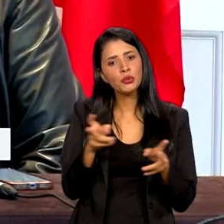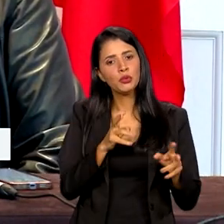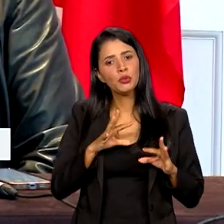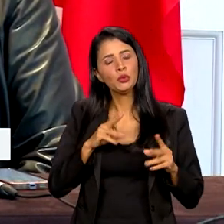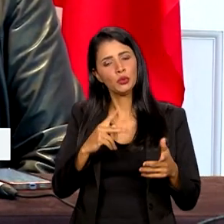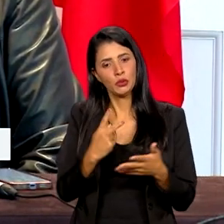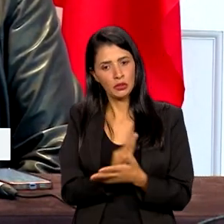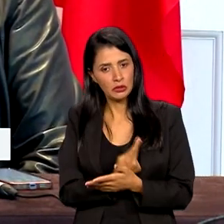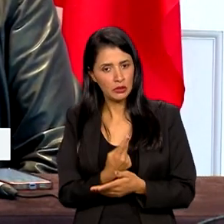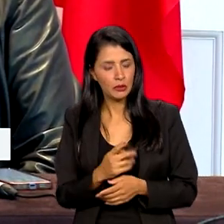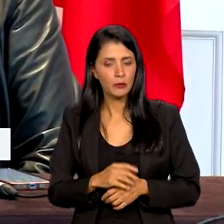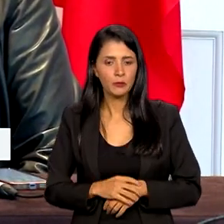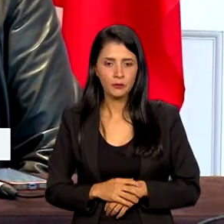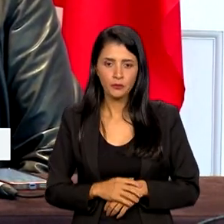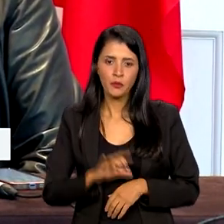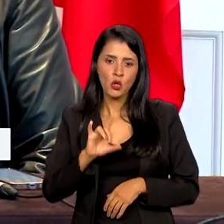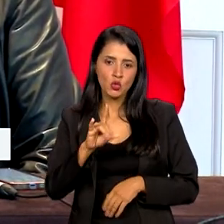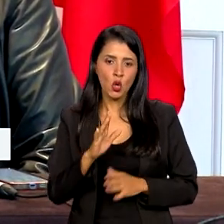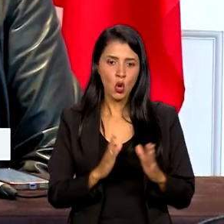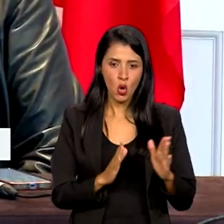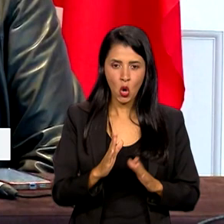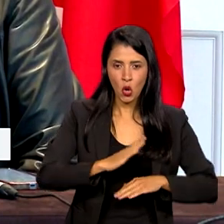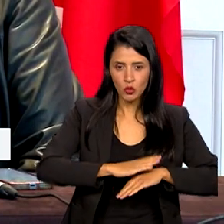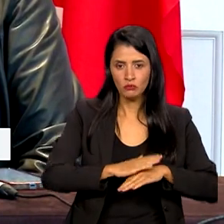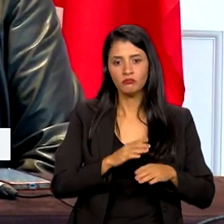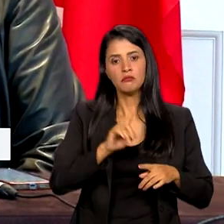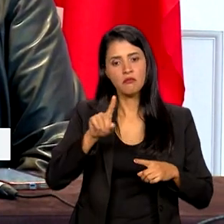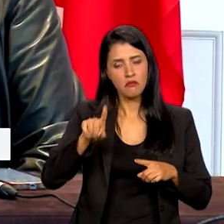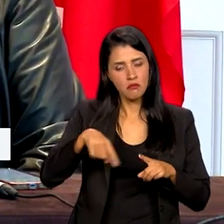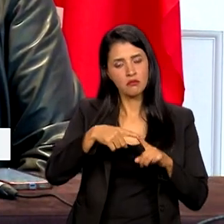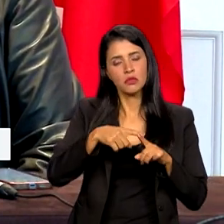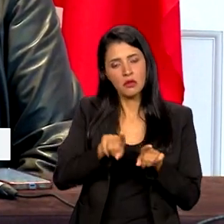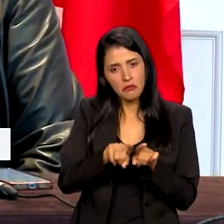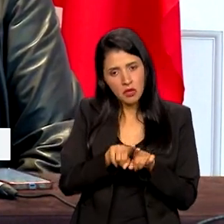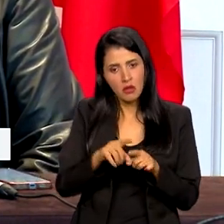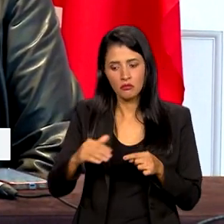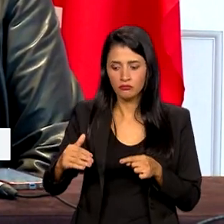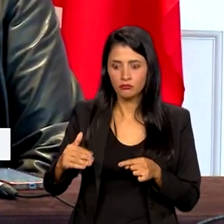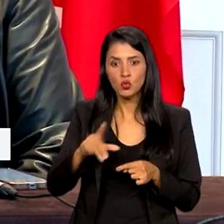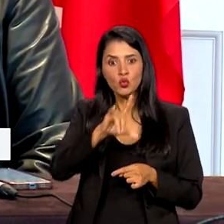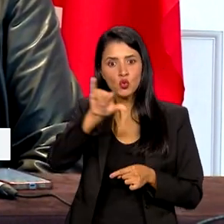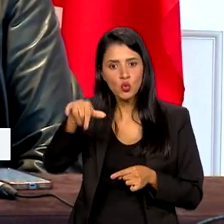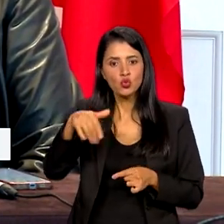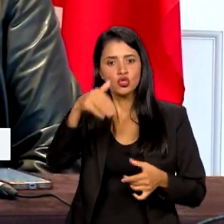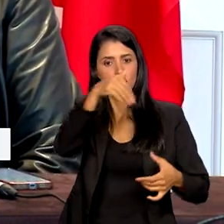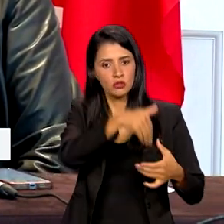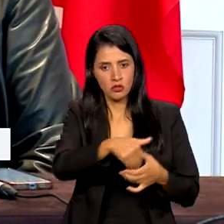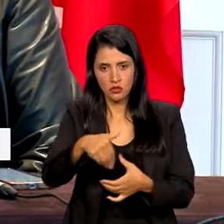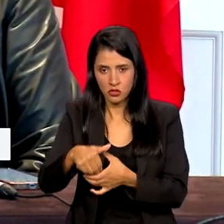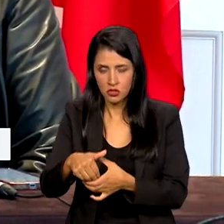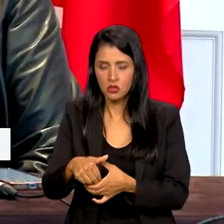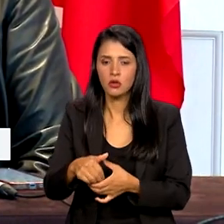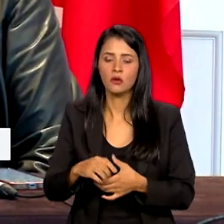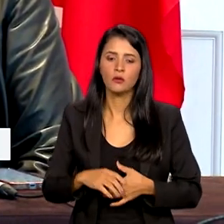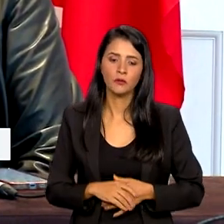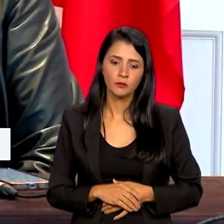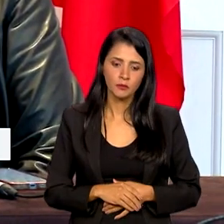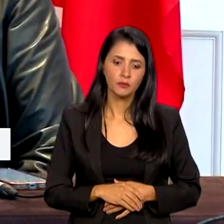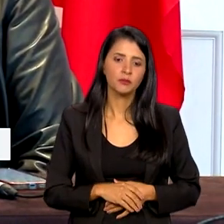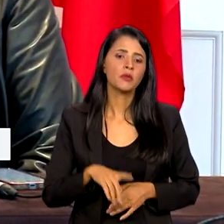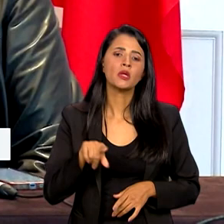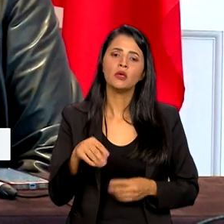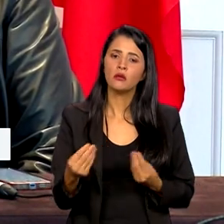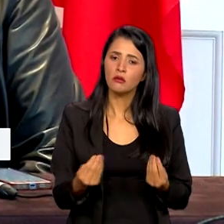aconteceu, não apenas durante, mas também no dia do processo eleitoral, enfim, e